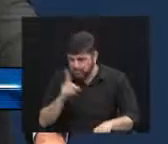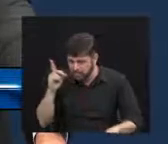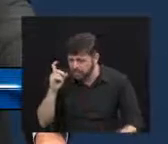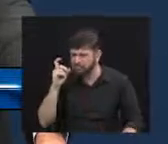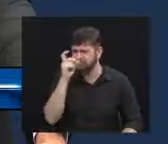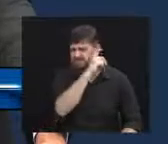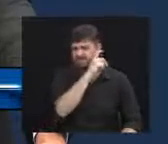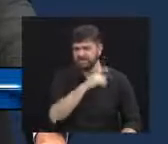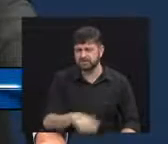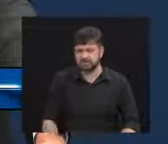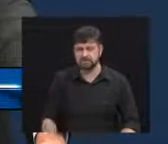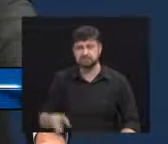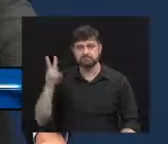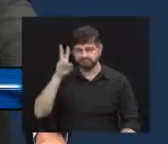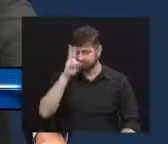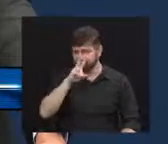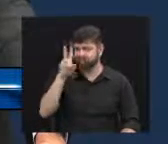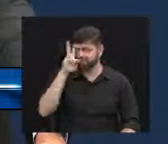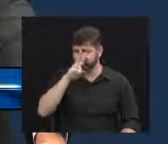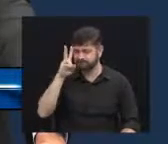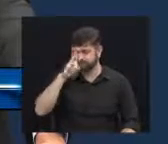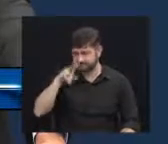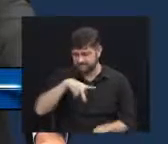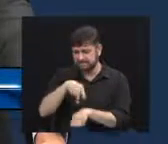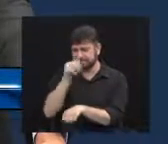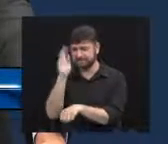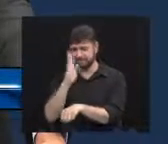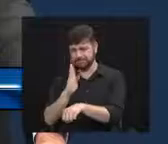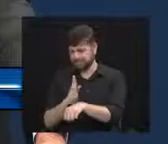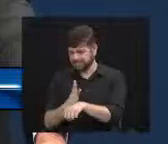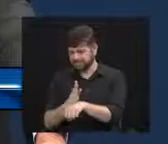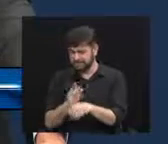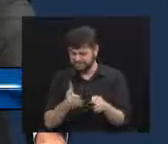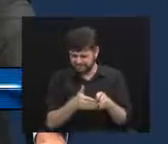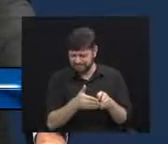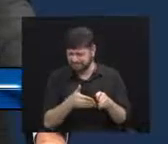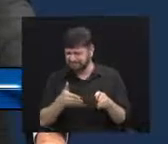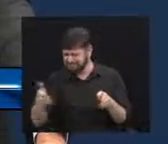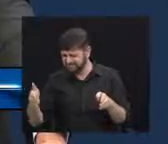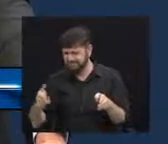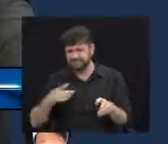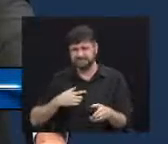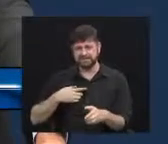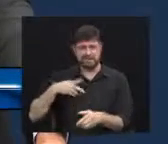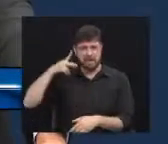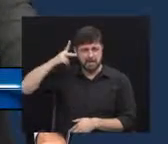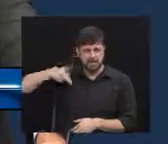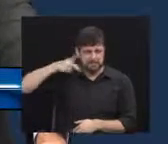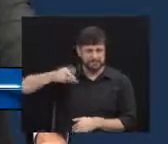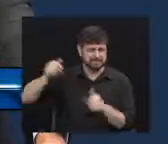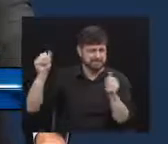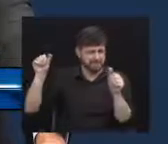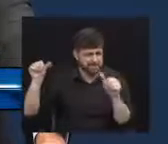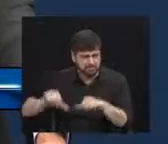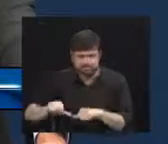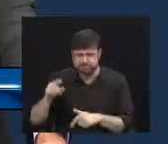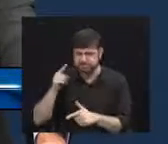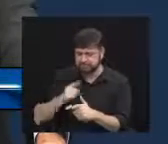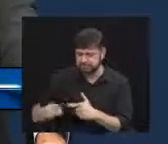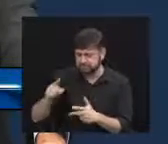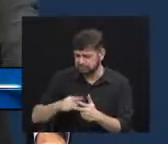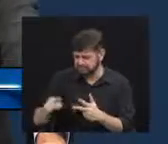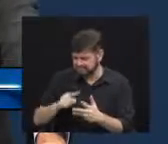difícil da história do nosso país, né? Uma crise política enorme que